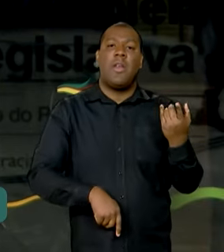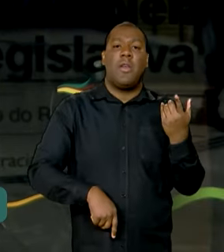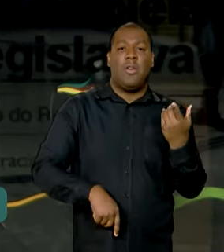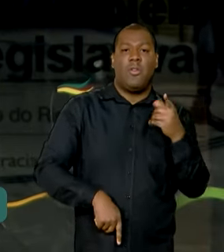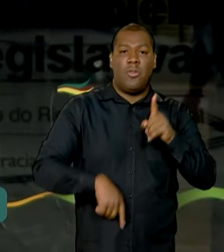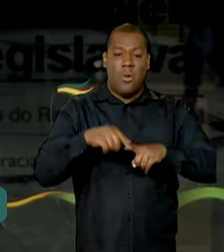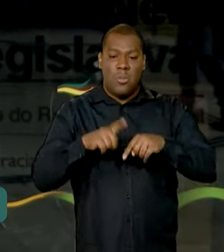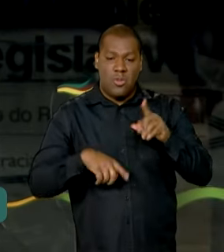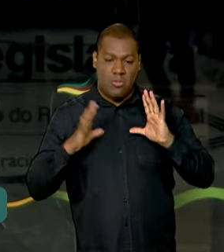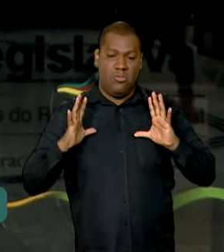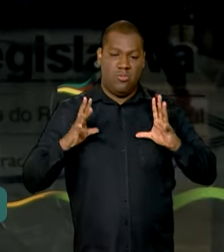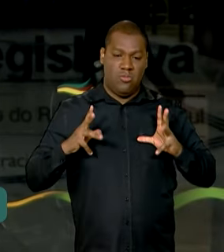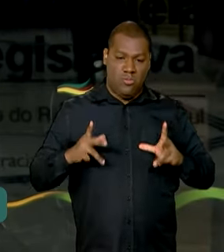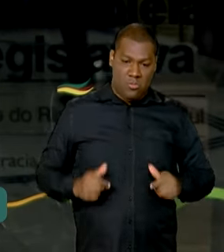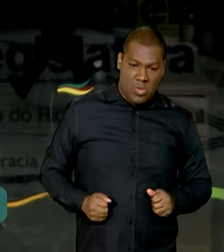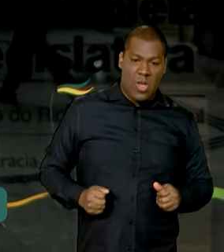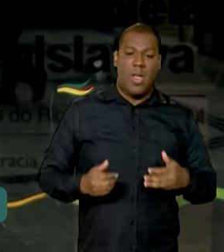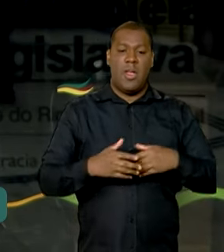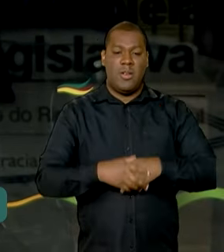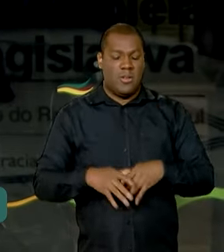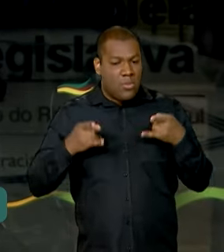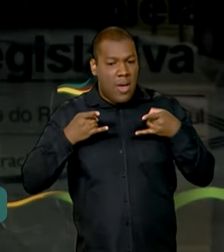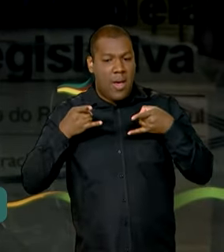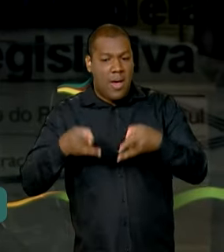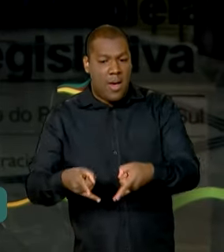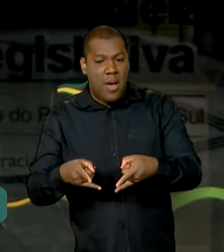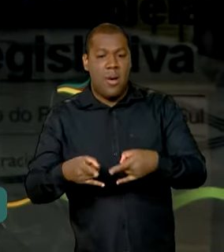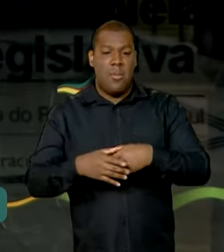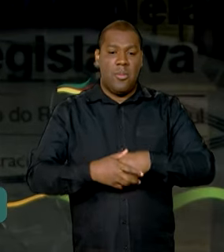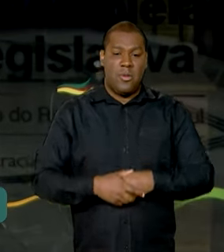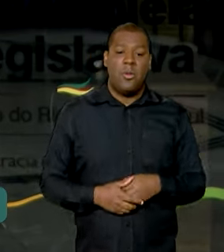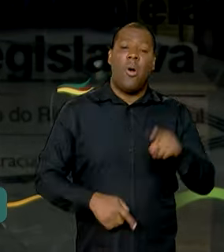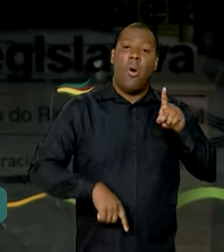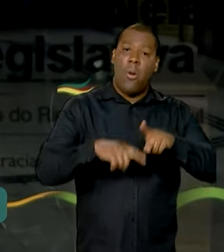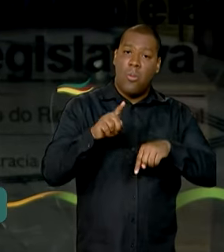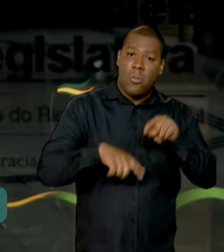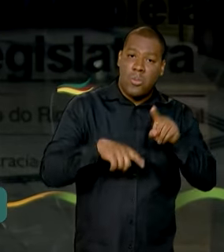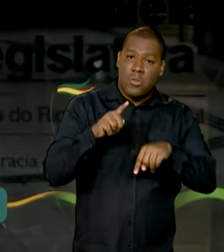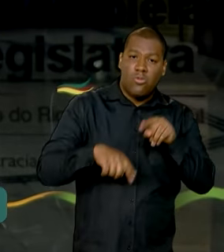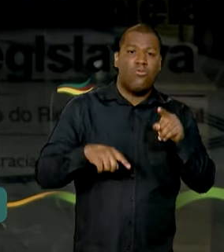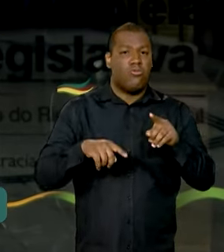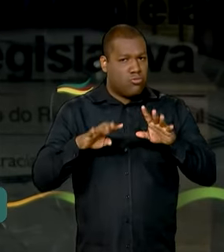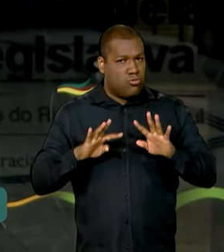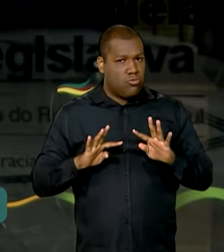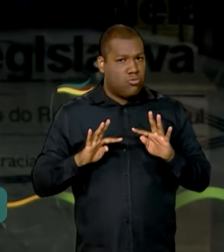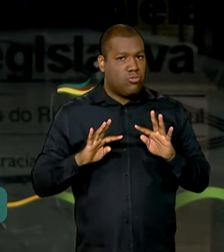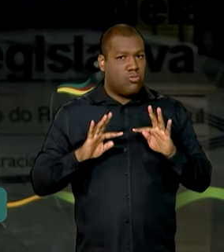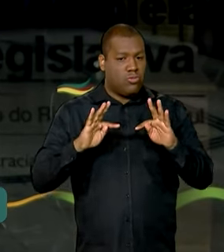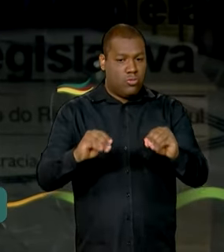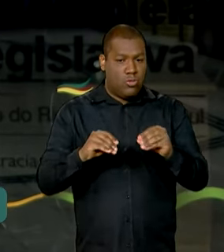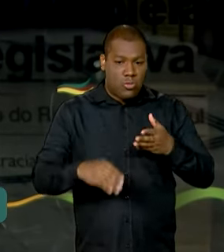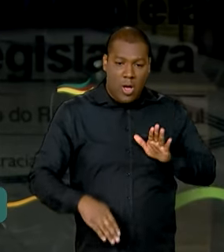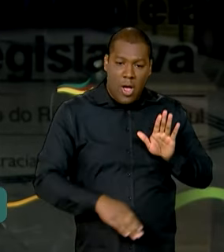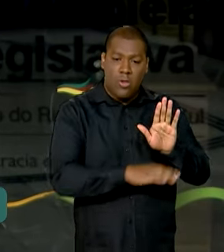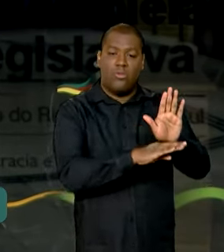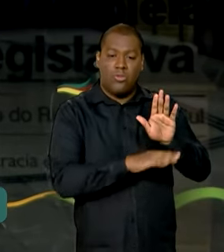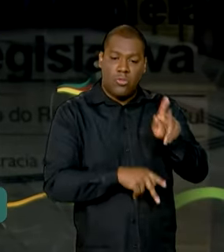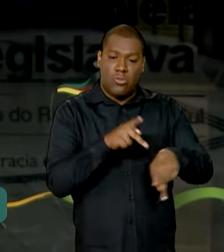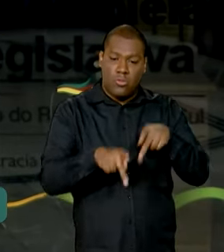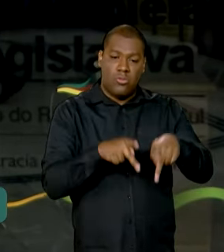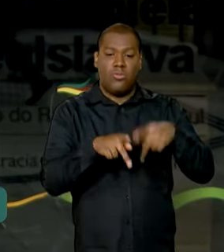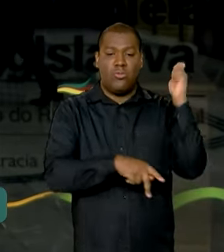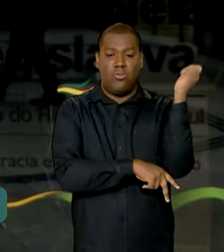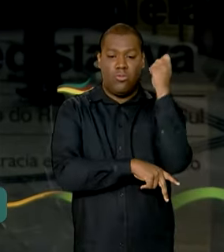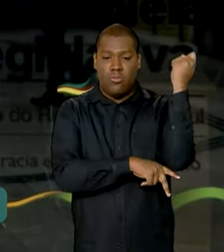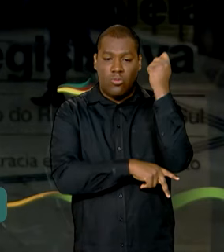colchões, geradores. E esse material já está aqui ajudando, né, nessa operação de resgate. Karine, ontem o presidente